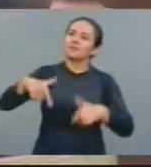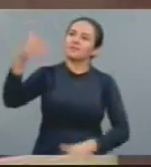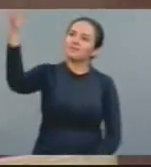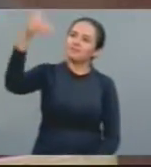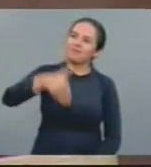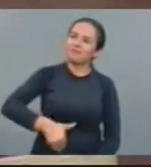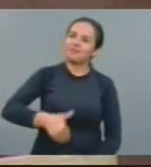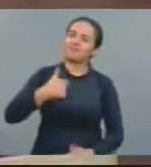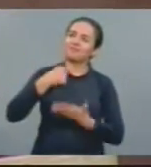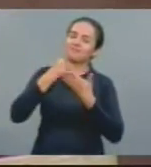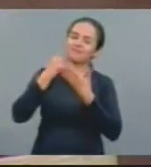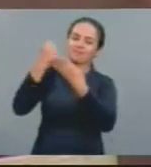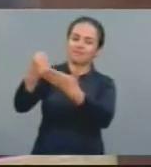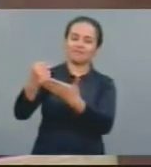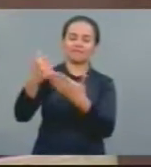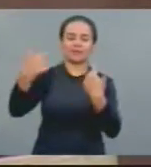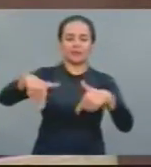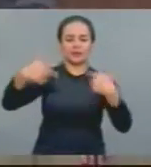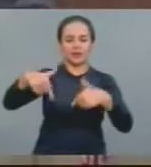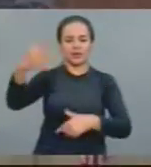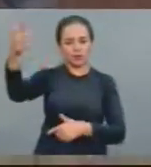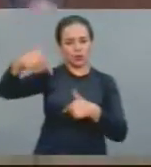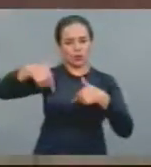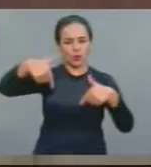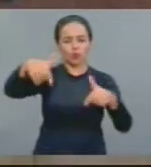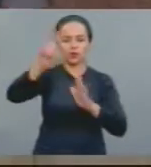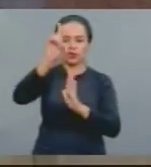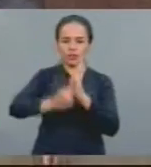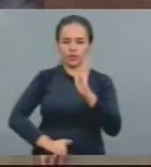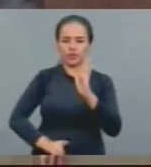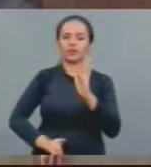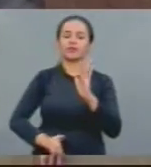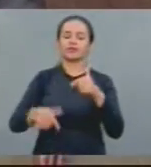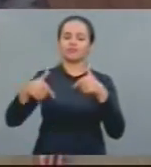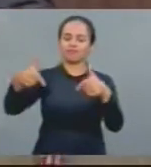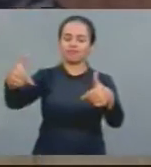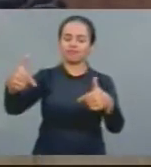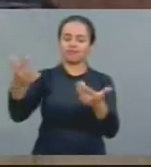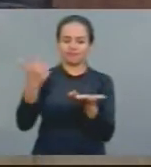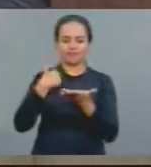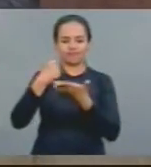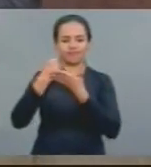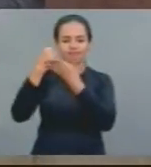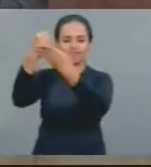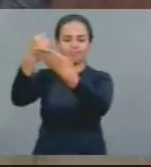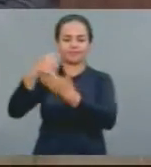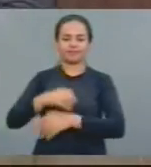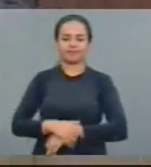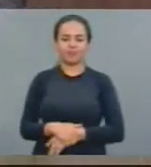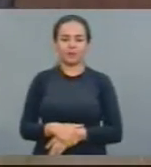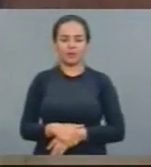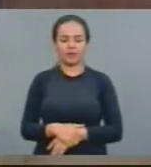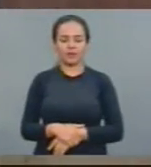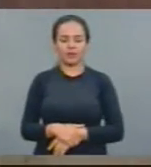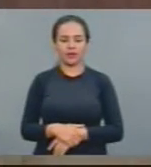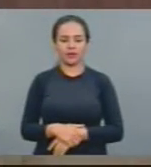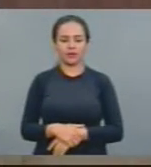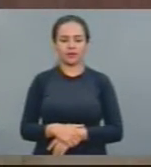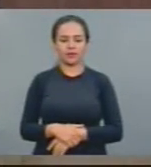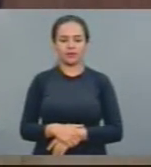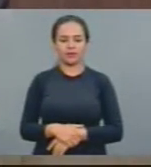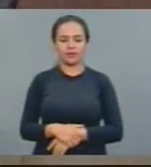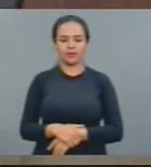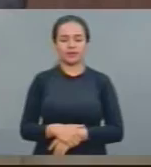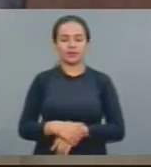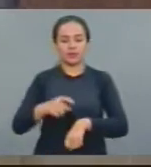minha solidariedade a todos os trabalhadores e trabalhadoras que lutam pelos seus direitos. Tendo em vista a